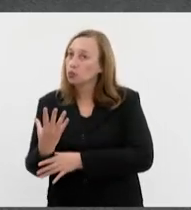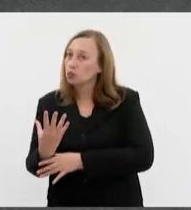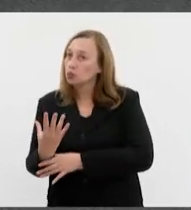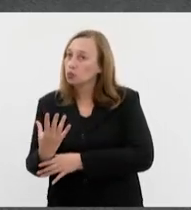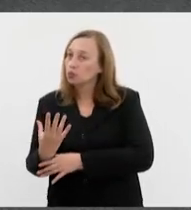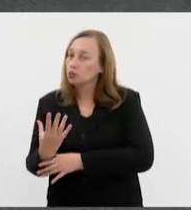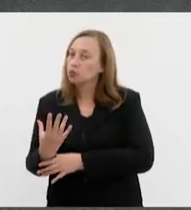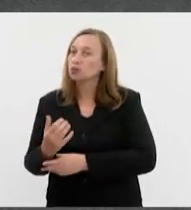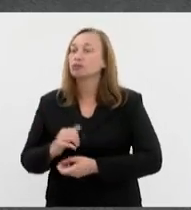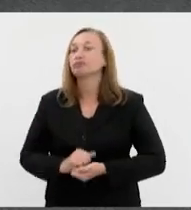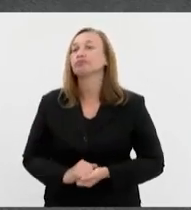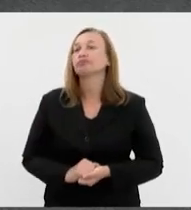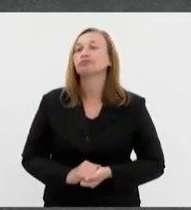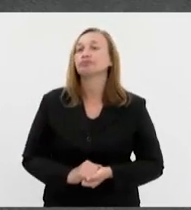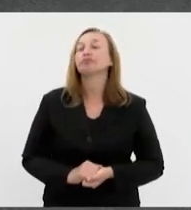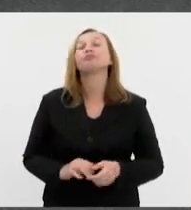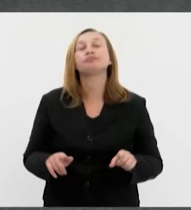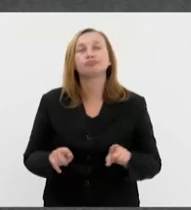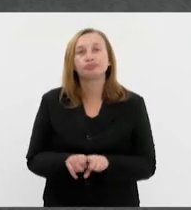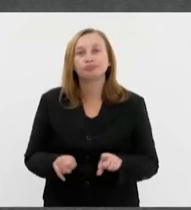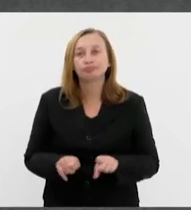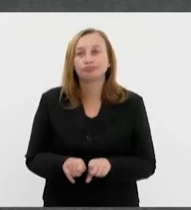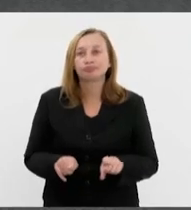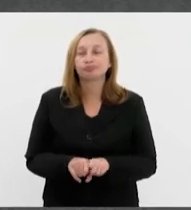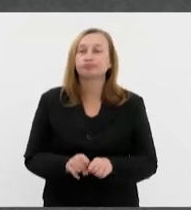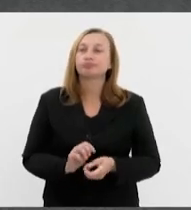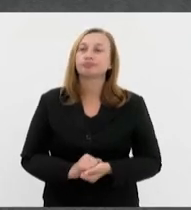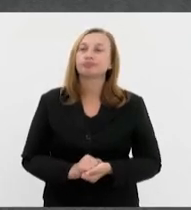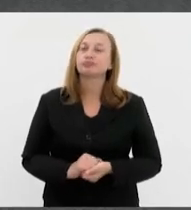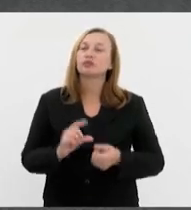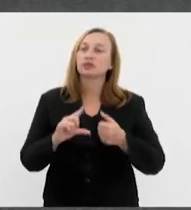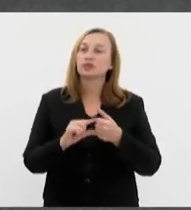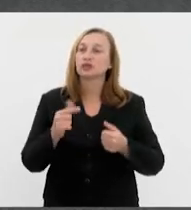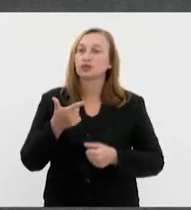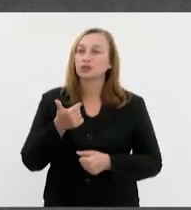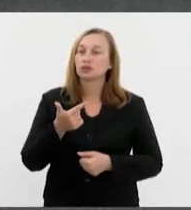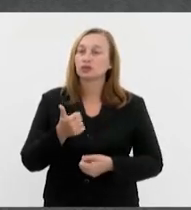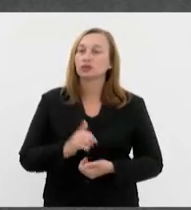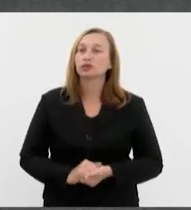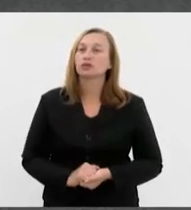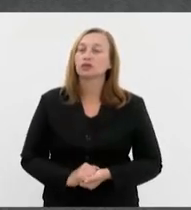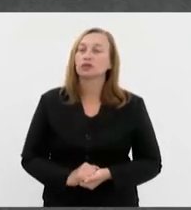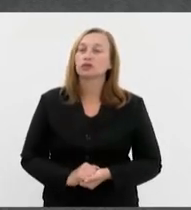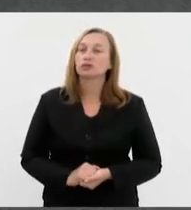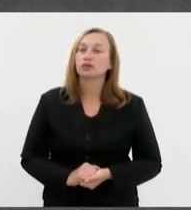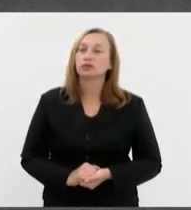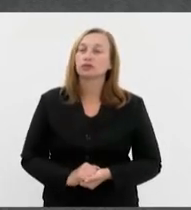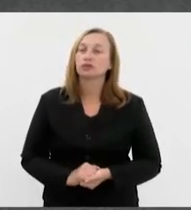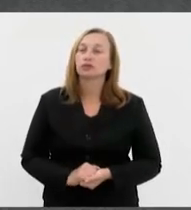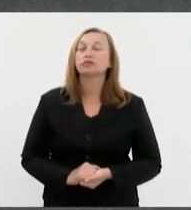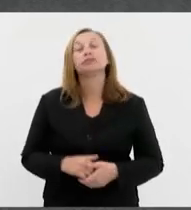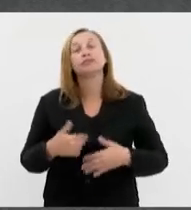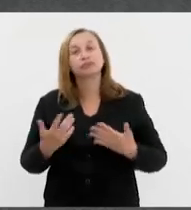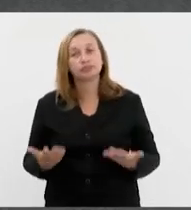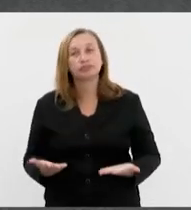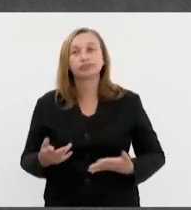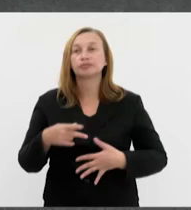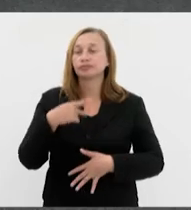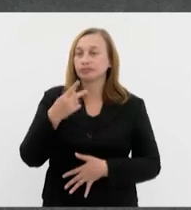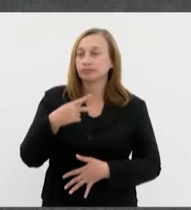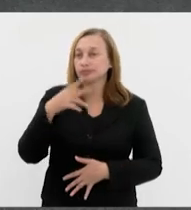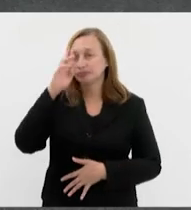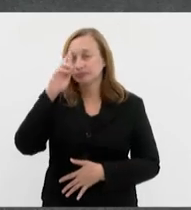as compensações, também no aludido artigo 12. Então, eu estou dizendo com isso,